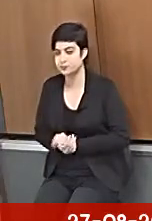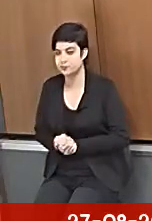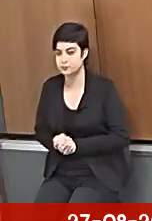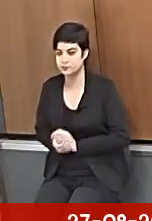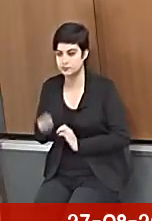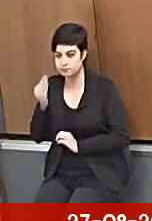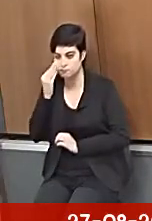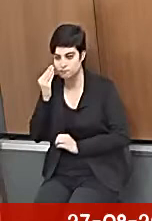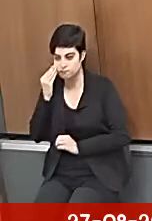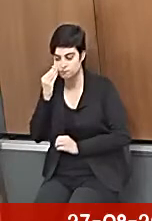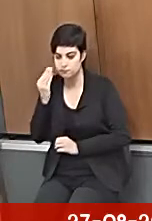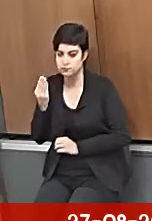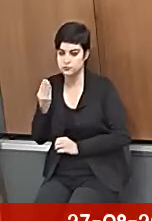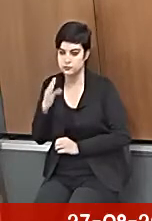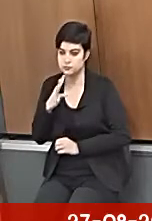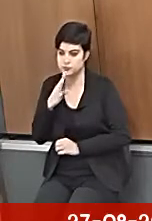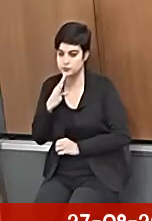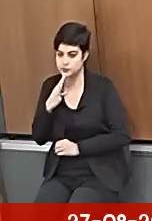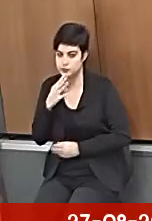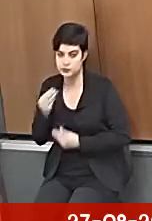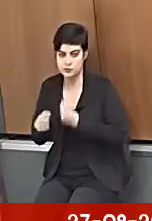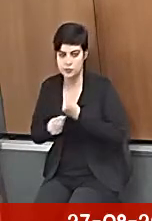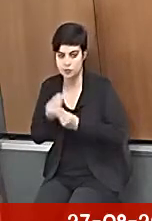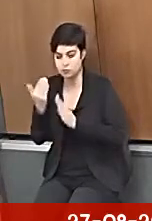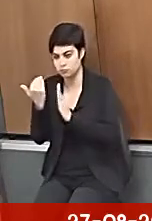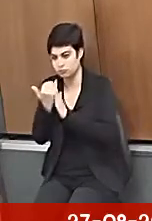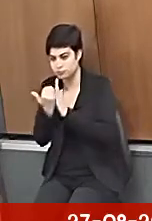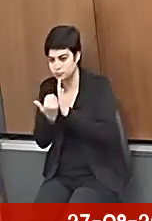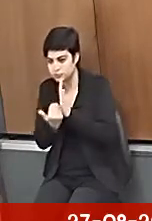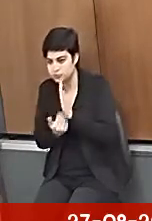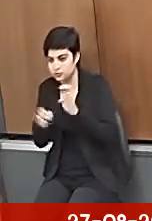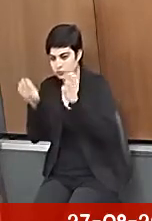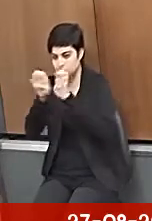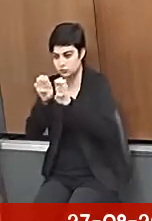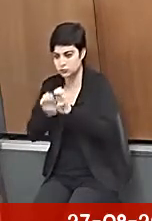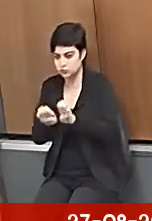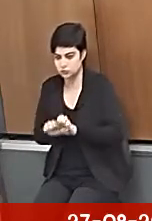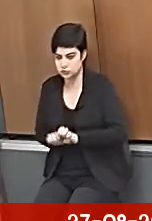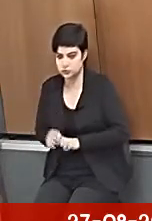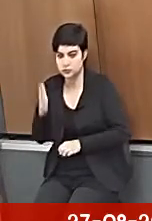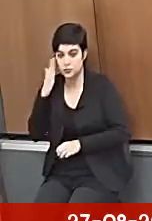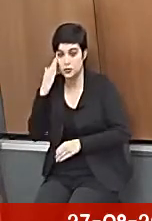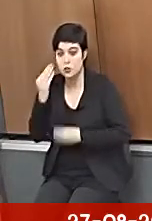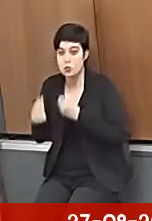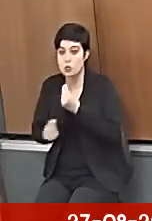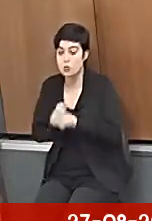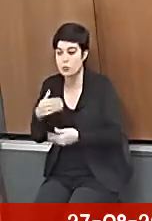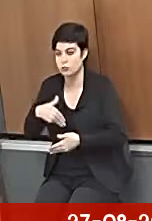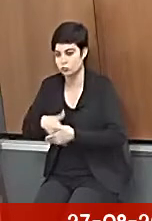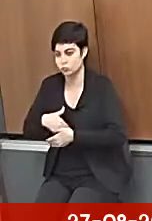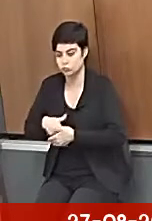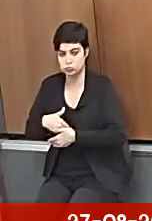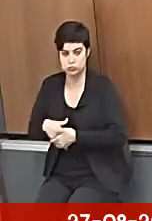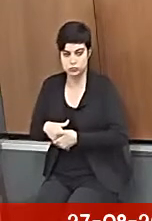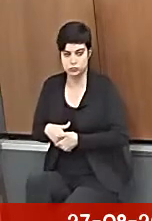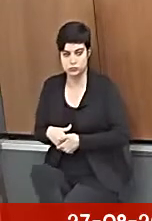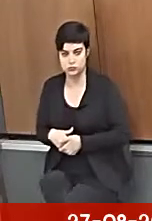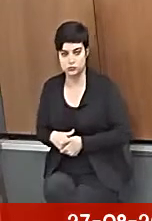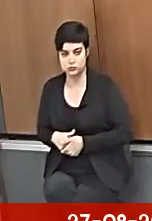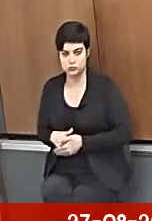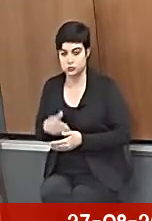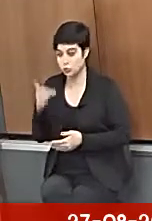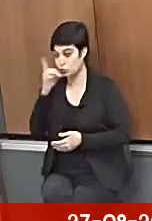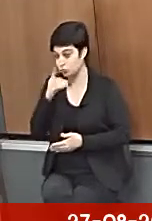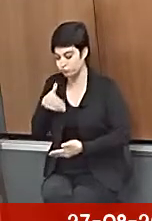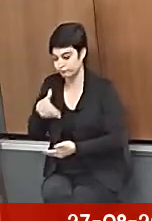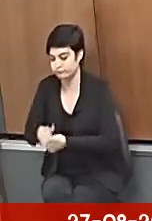fazer uma no dia tal conhecer a estrutura e uma segunda um dia num dia de jogo tá domingo está muito em